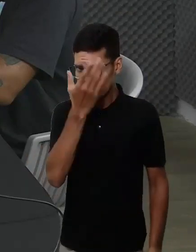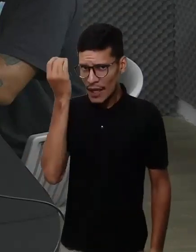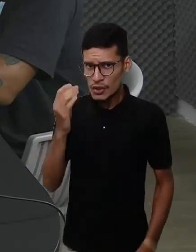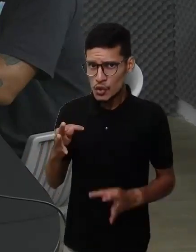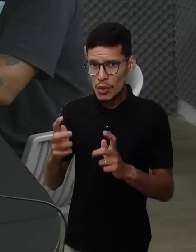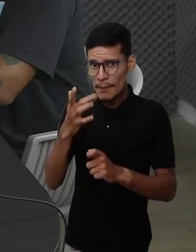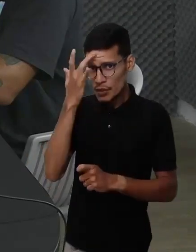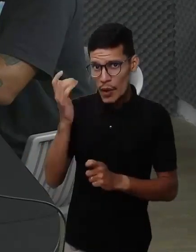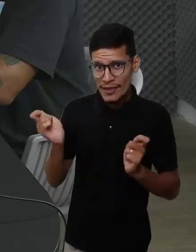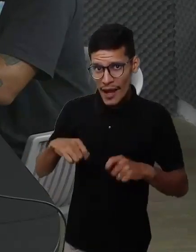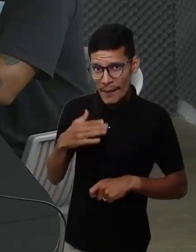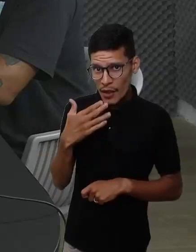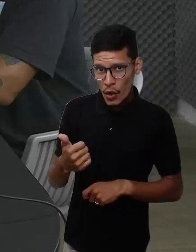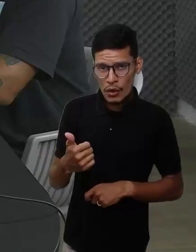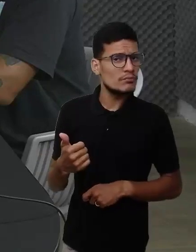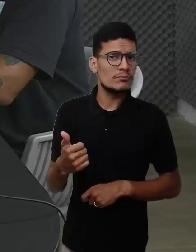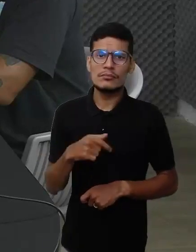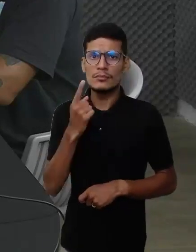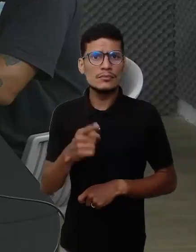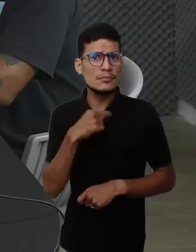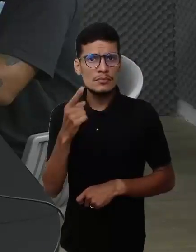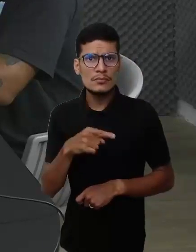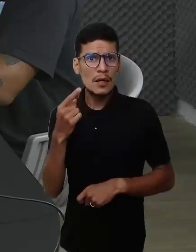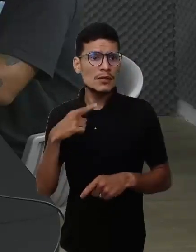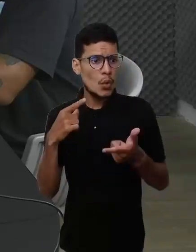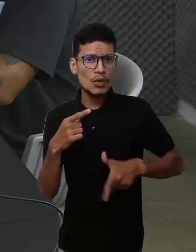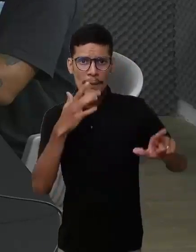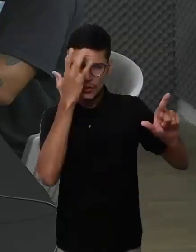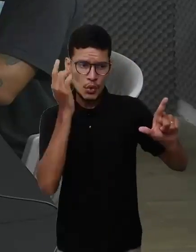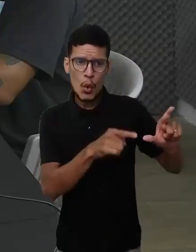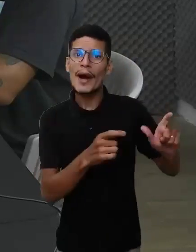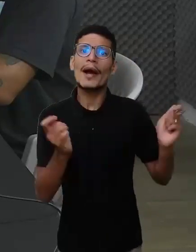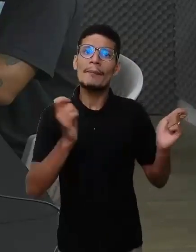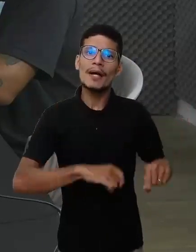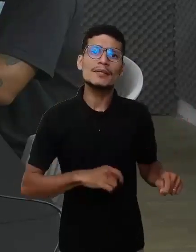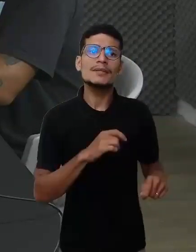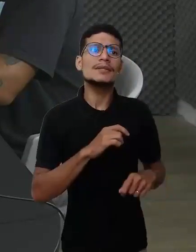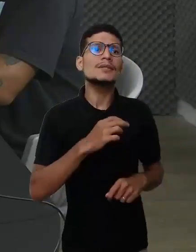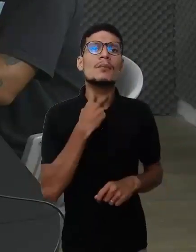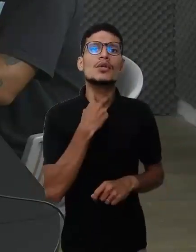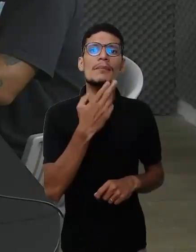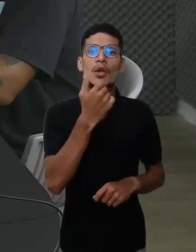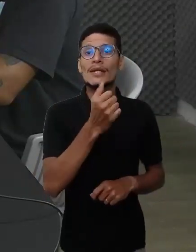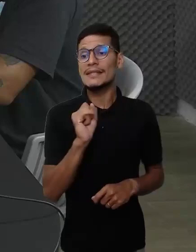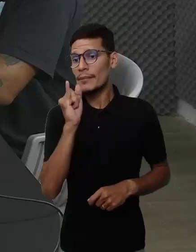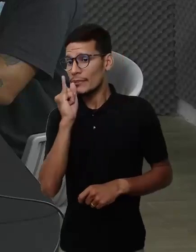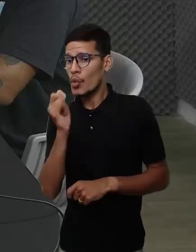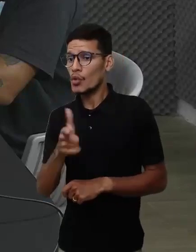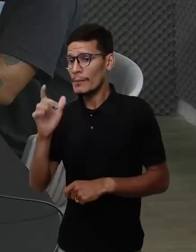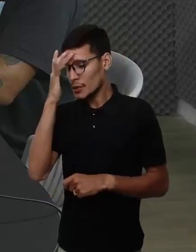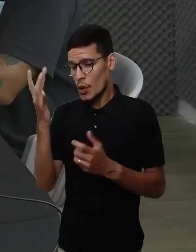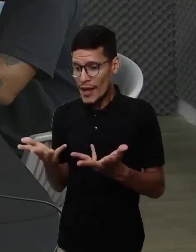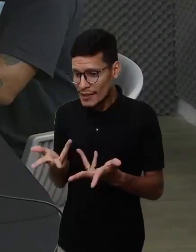Não tem como todo mundo ser o melhor. Alguém terá que não ser o melhor. Todo mundo sendo excelente, alguém vai ser o melhor e outros não vão